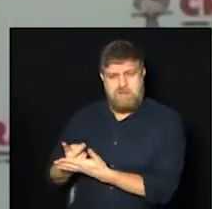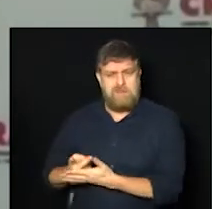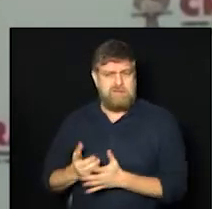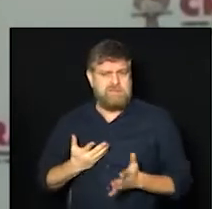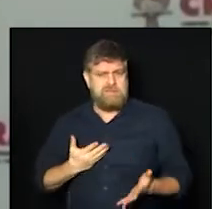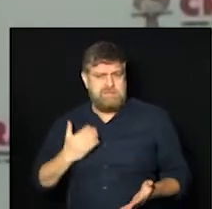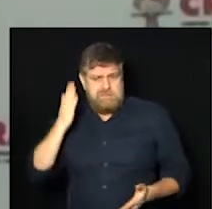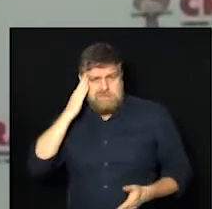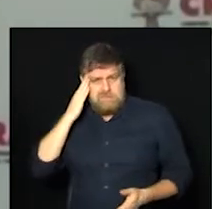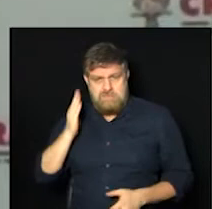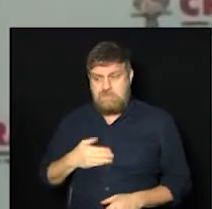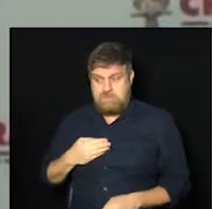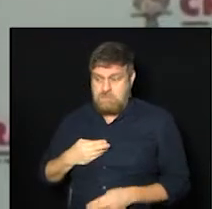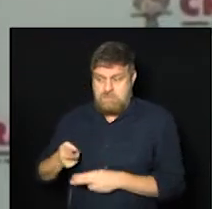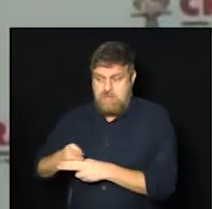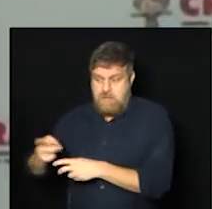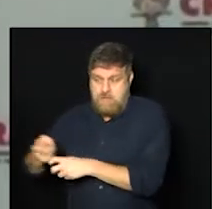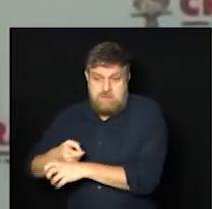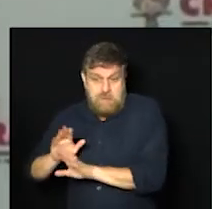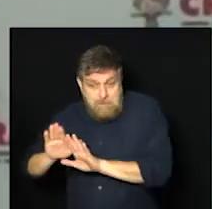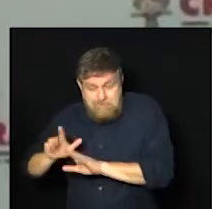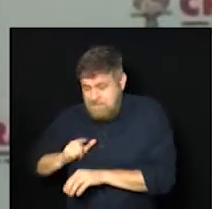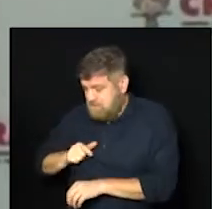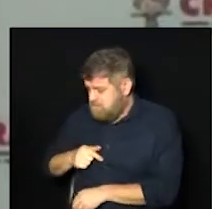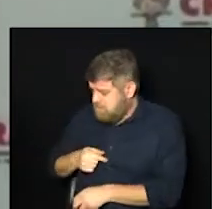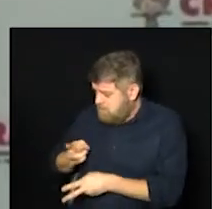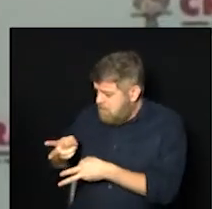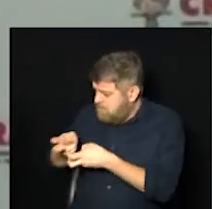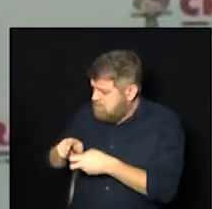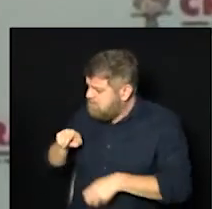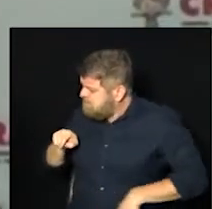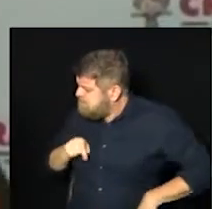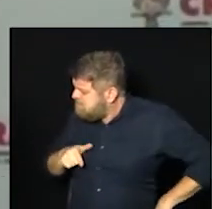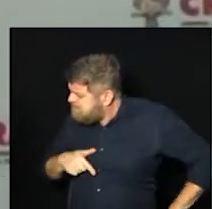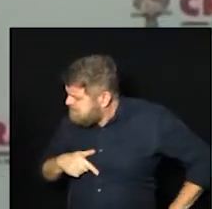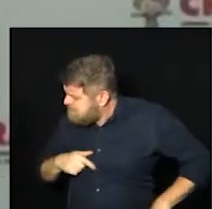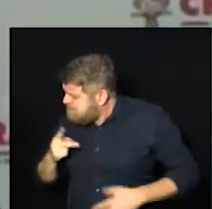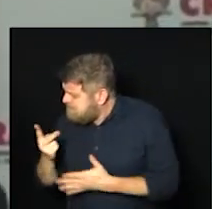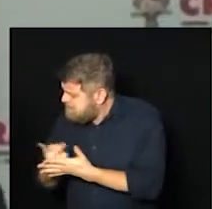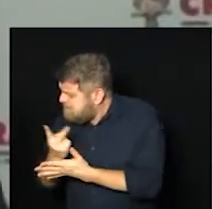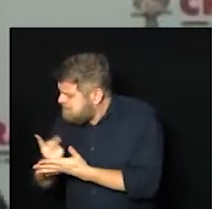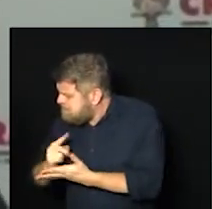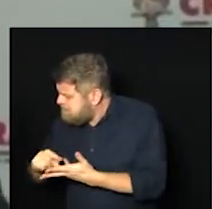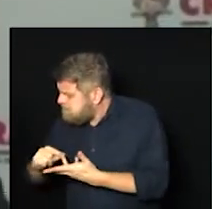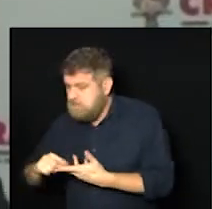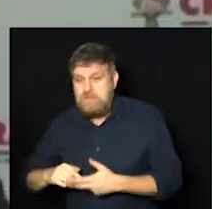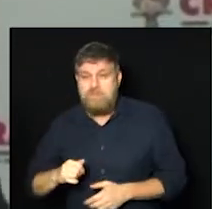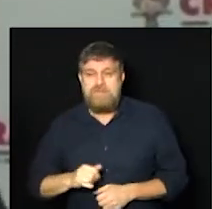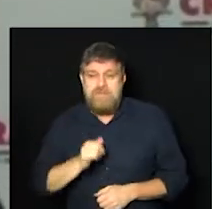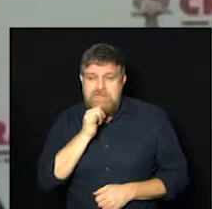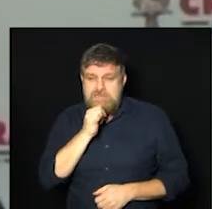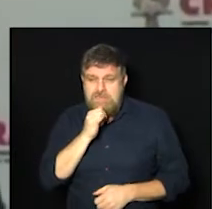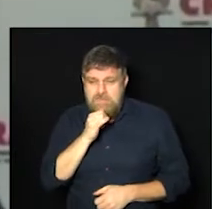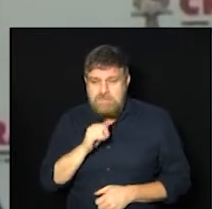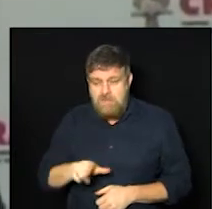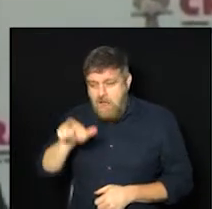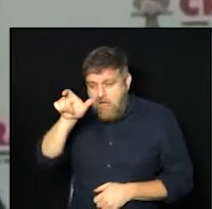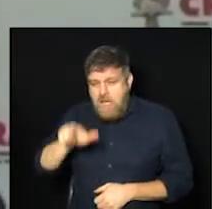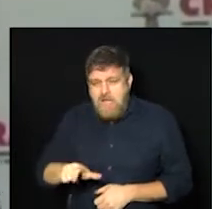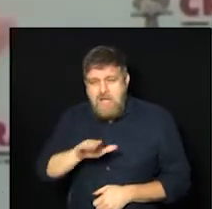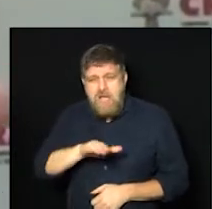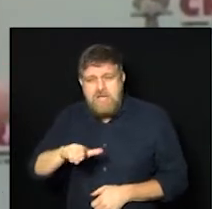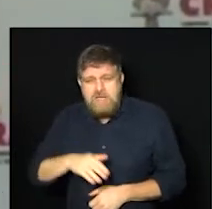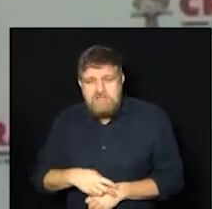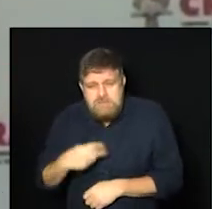violência sexual, mas a criança está comunicando que algo está errado. Assim como uma criança que é mais quietinha, sempre foi na dela,